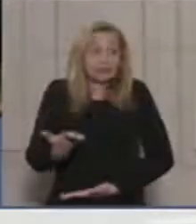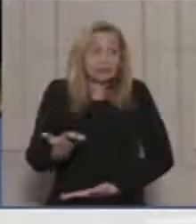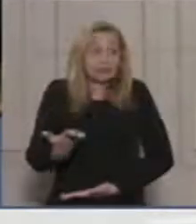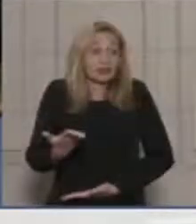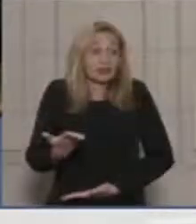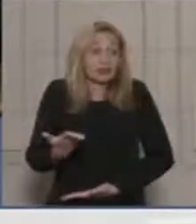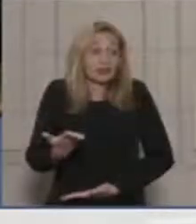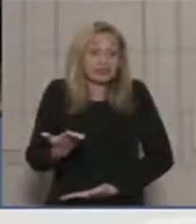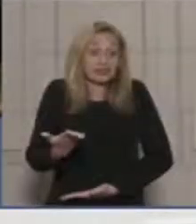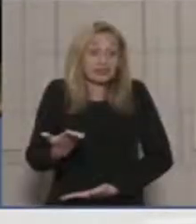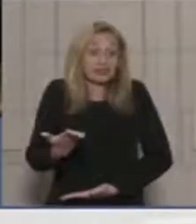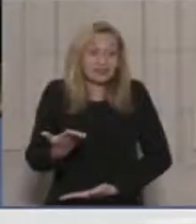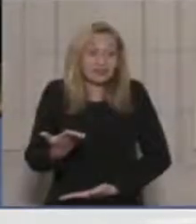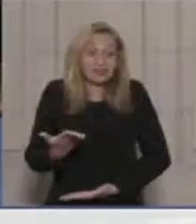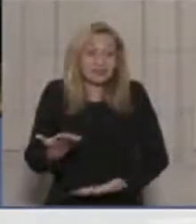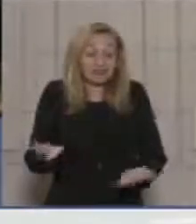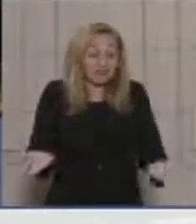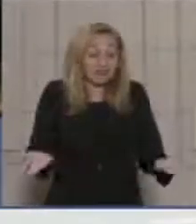estagnado.